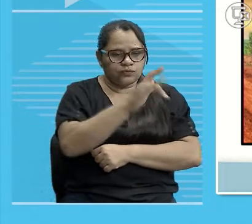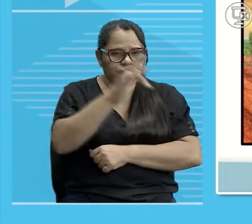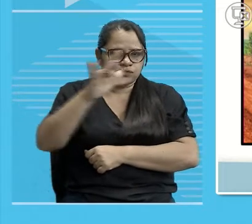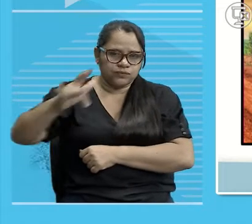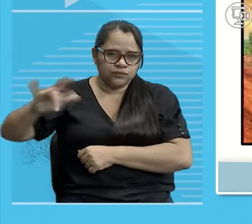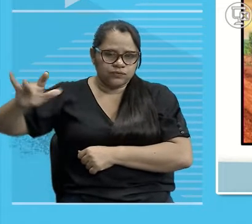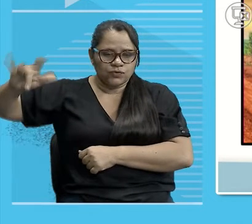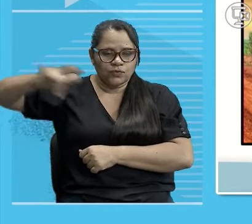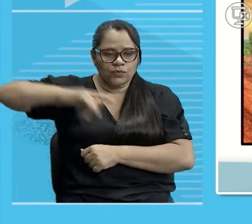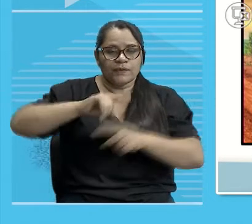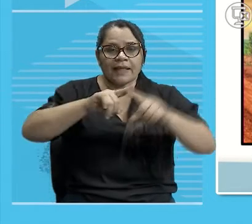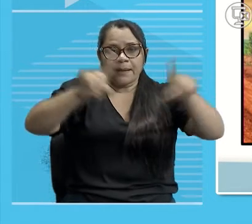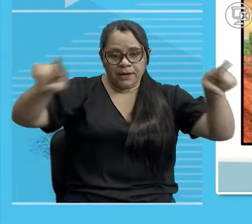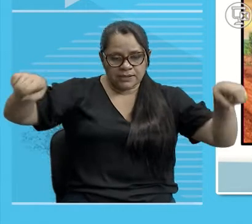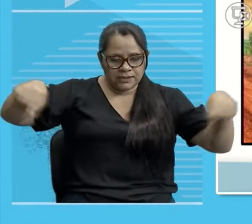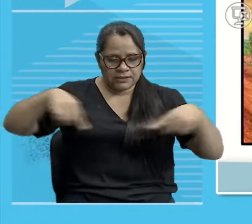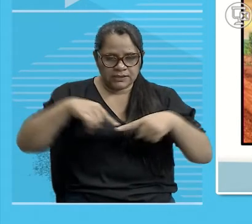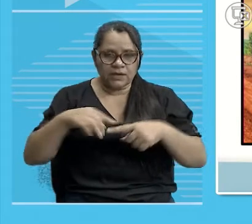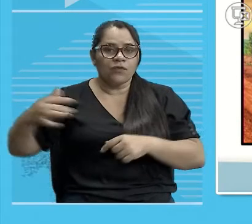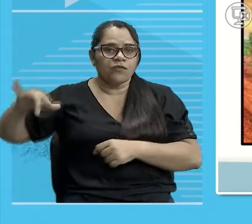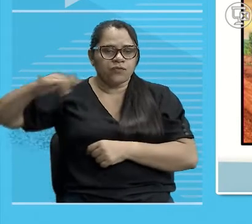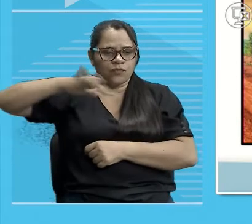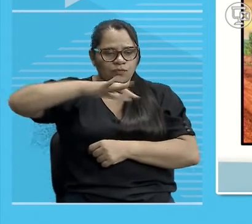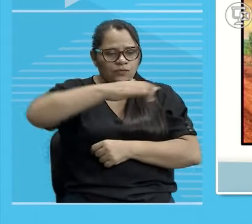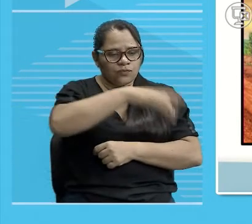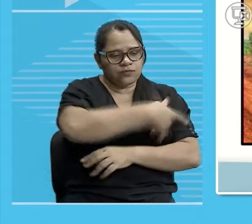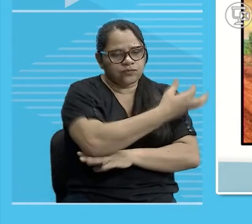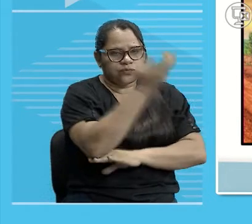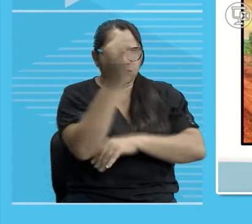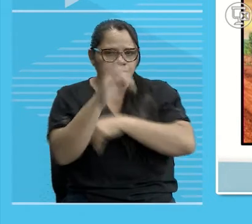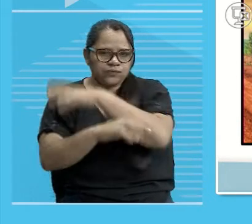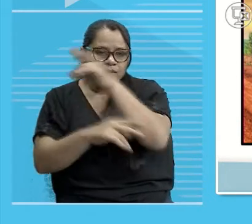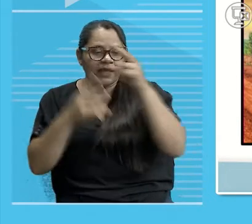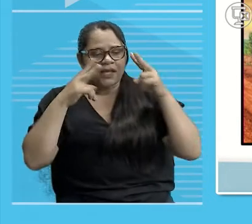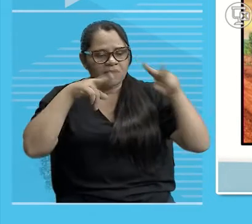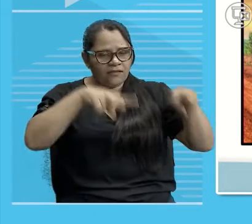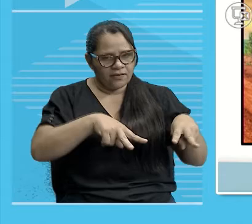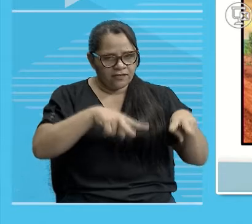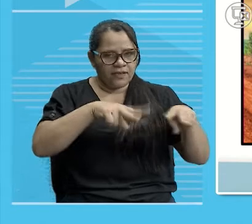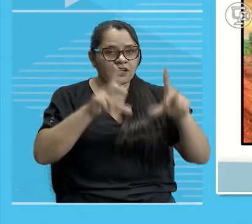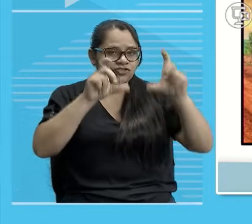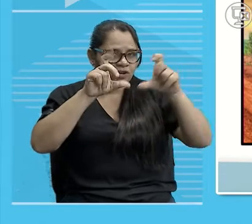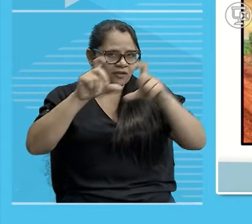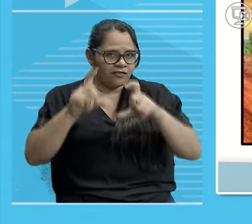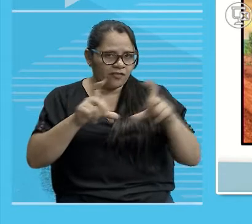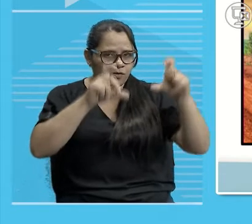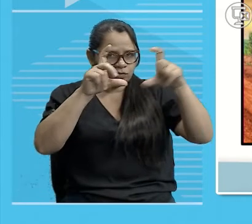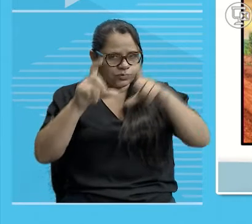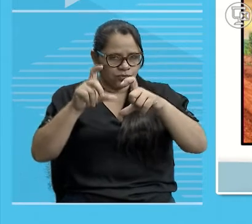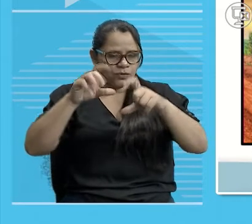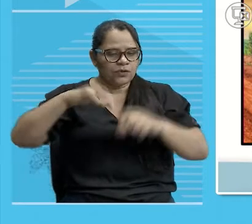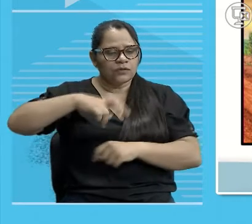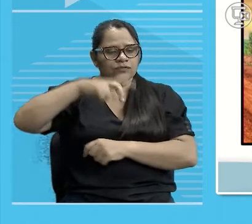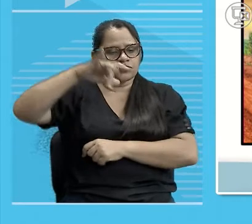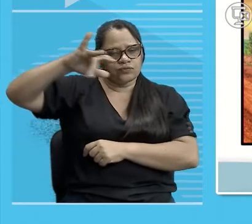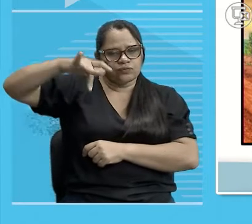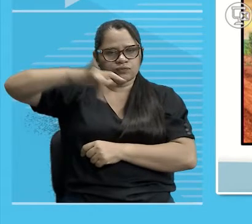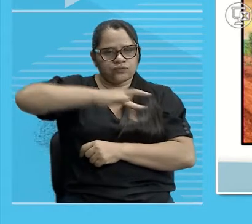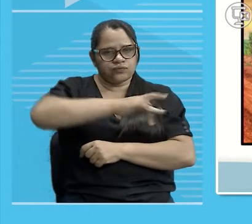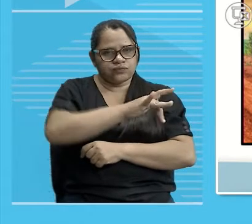apontar o tamanho né do estrago digamos assim turma o piloto de bronze